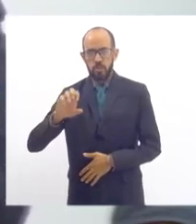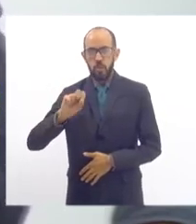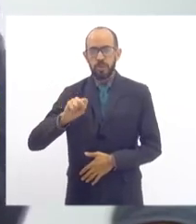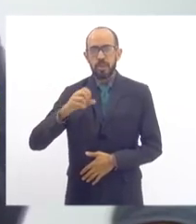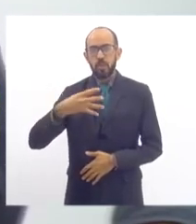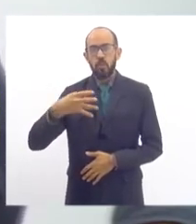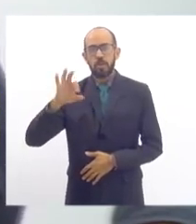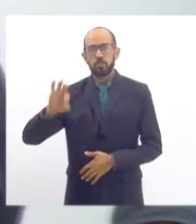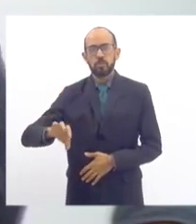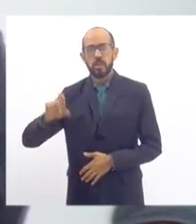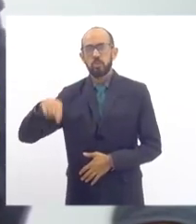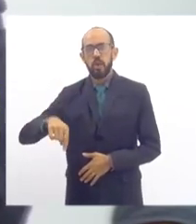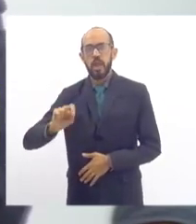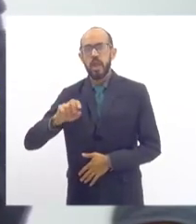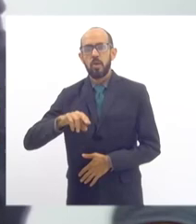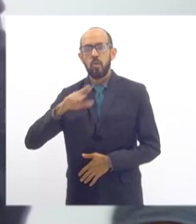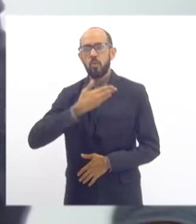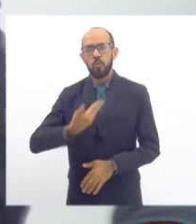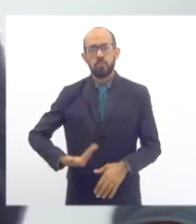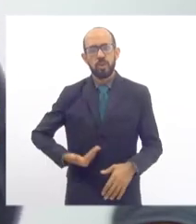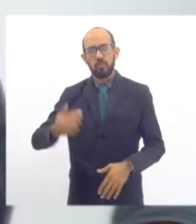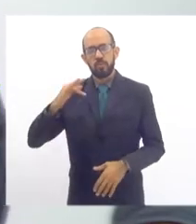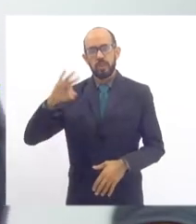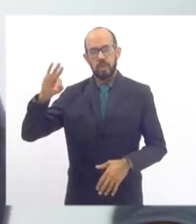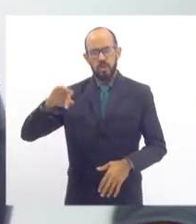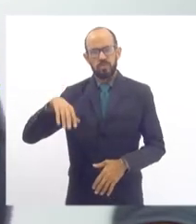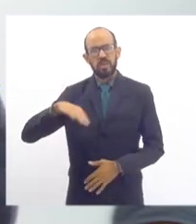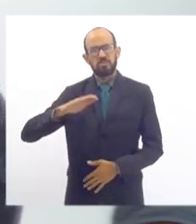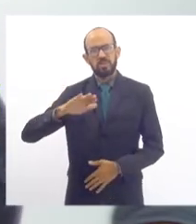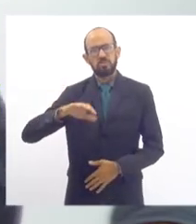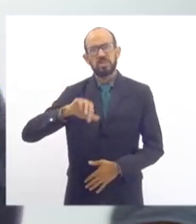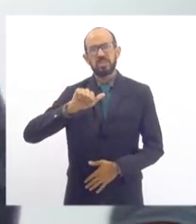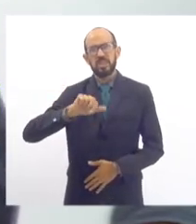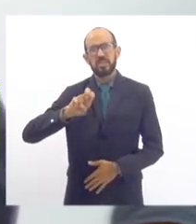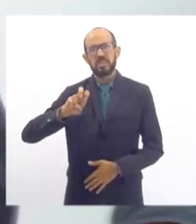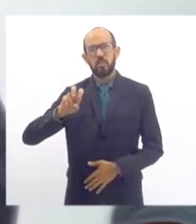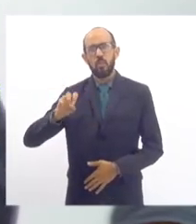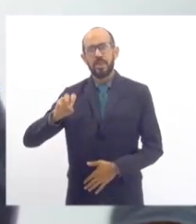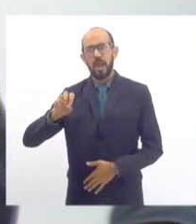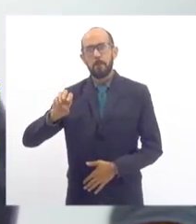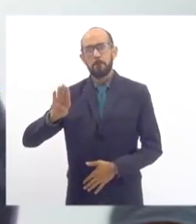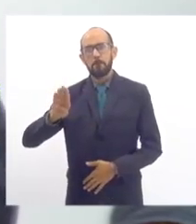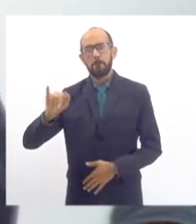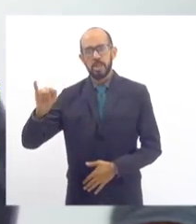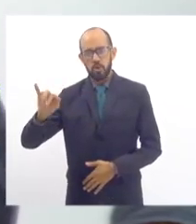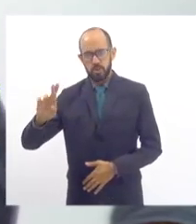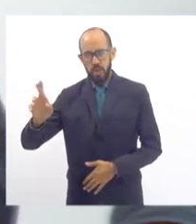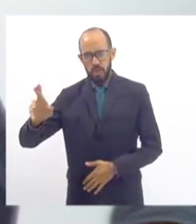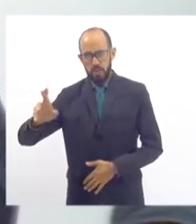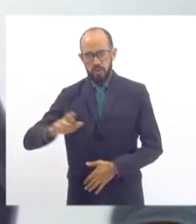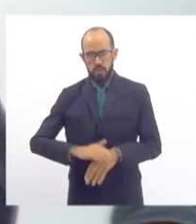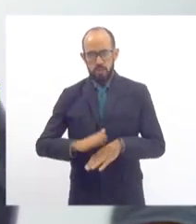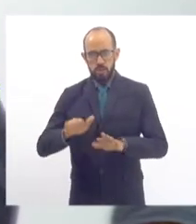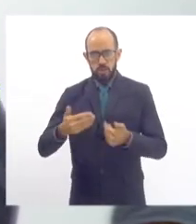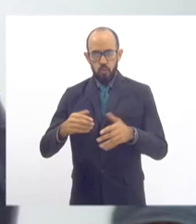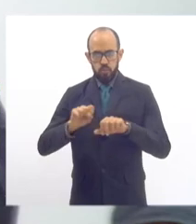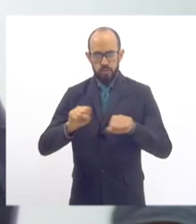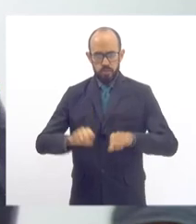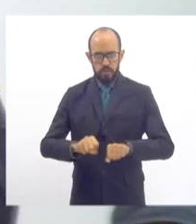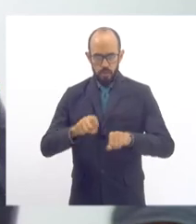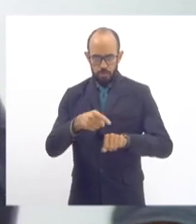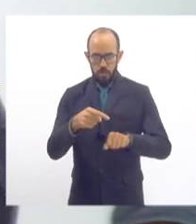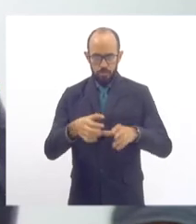não é? Que dá em torno de 148, 150 bilhões. Pois bem, o regime de recuperação fiscal permite que o